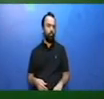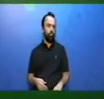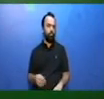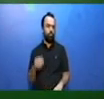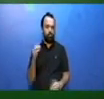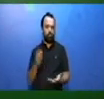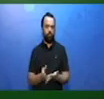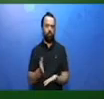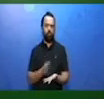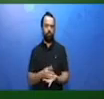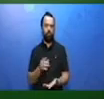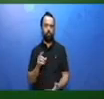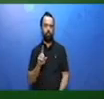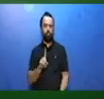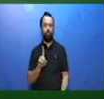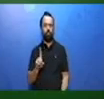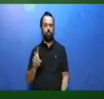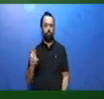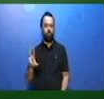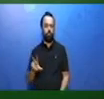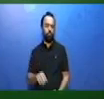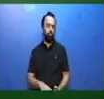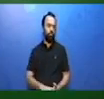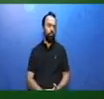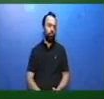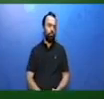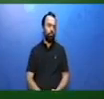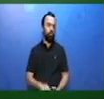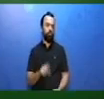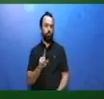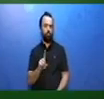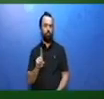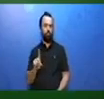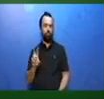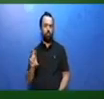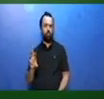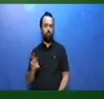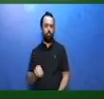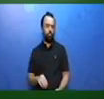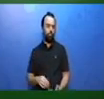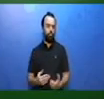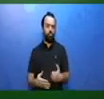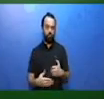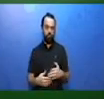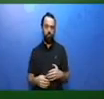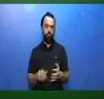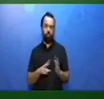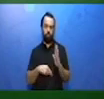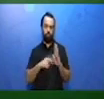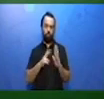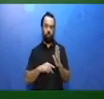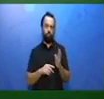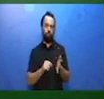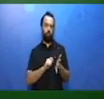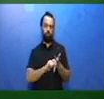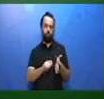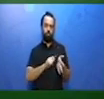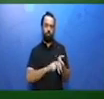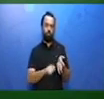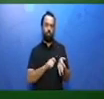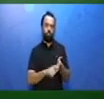Lá na página 112 ainda, 113, depois de ler e marcar os